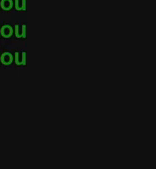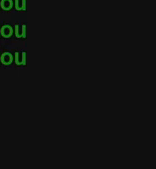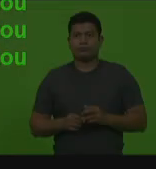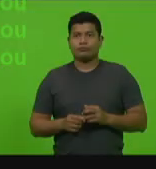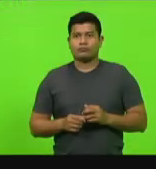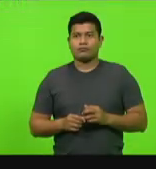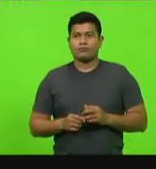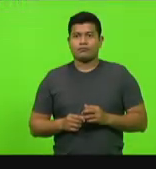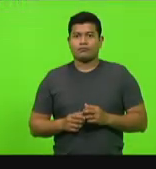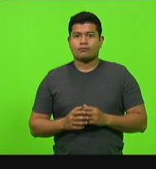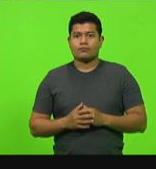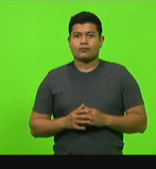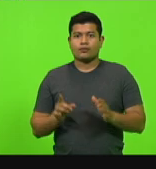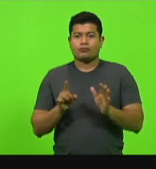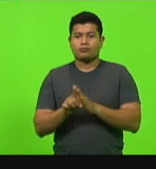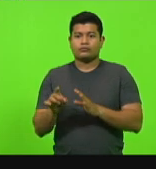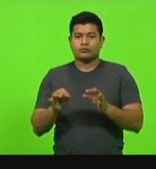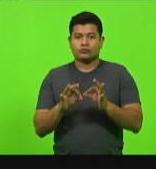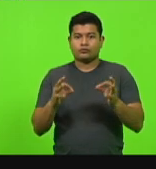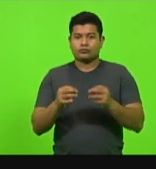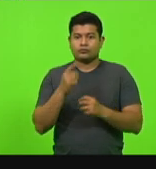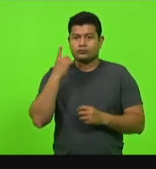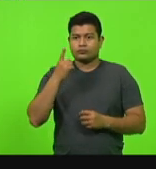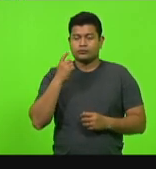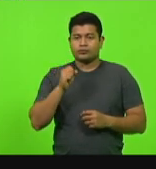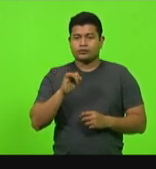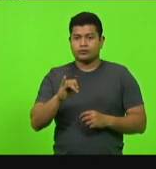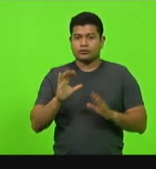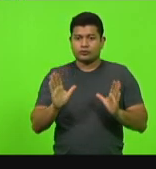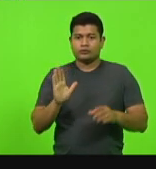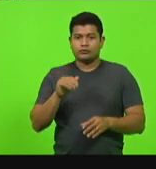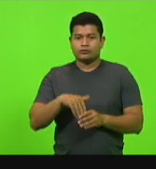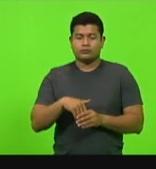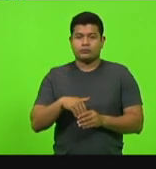meu. Consulto, senhoras e senhores deputados, se todos exercerem seu direito de voto.